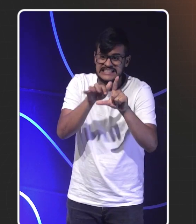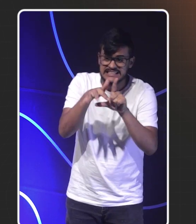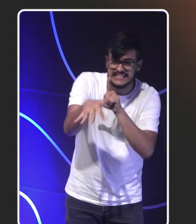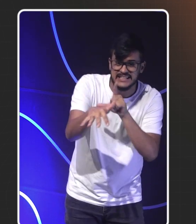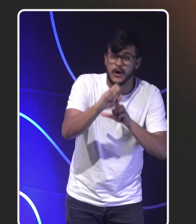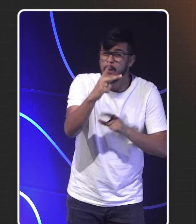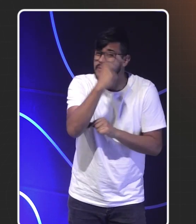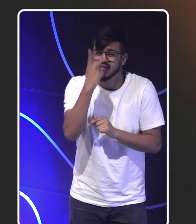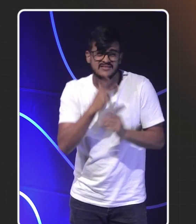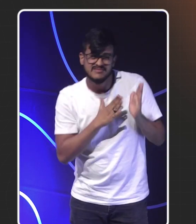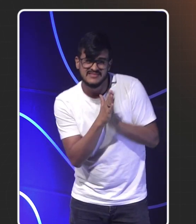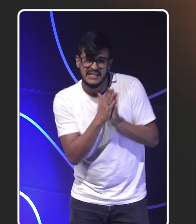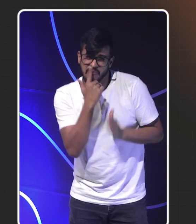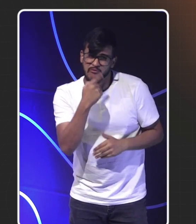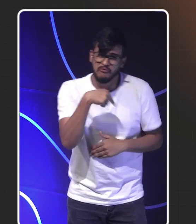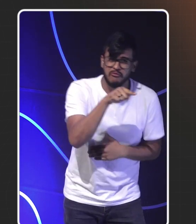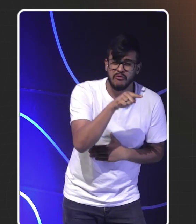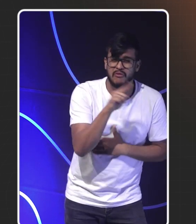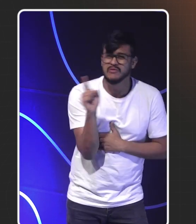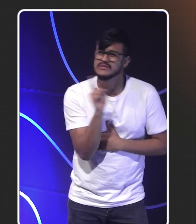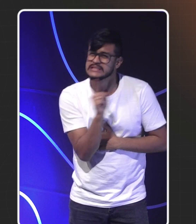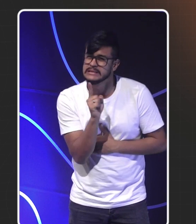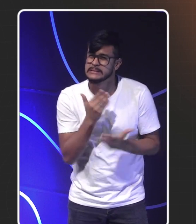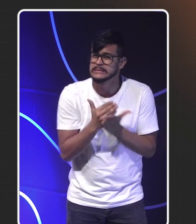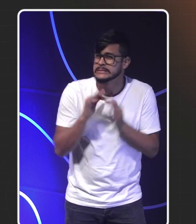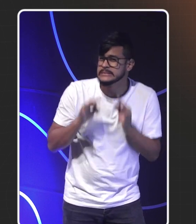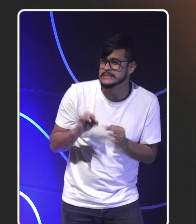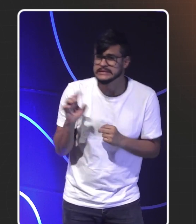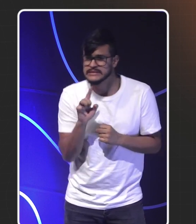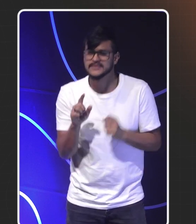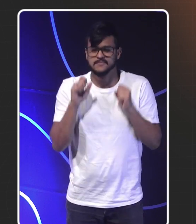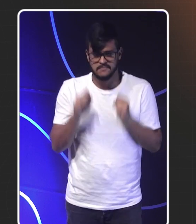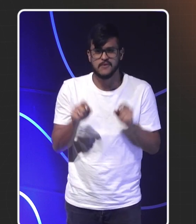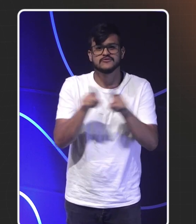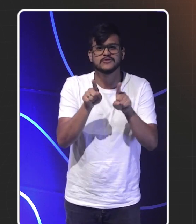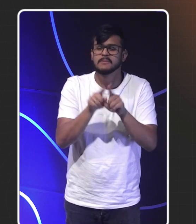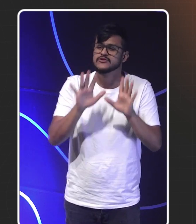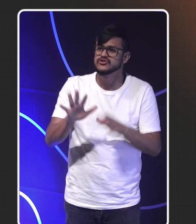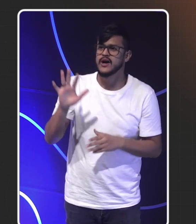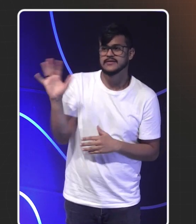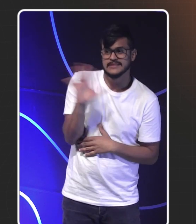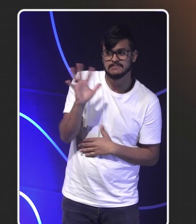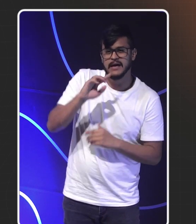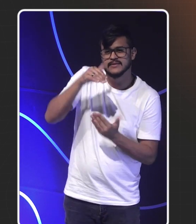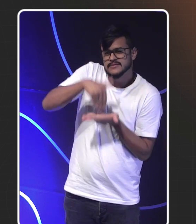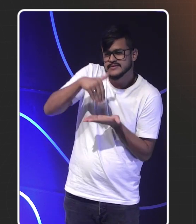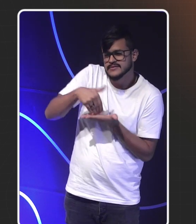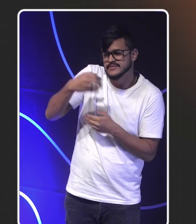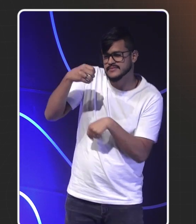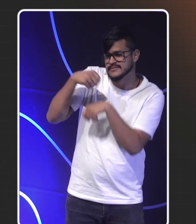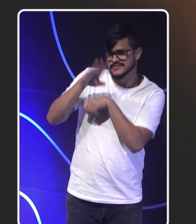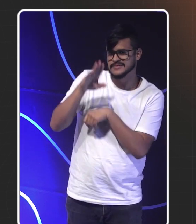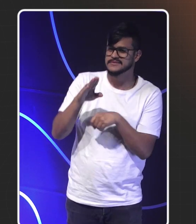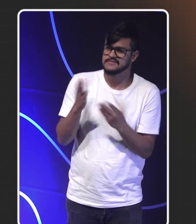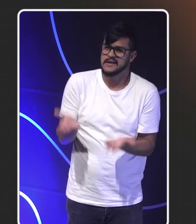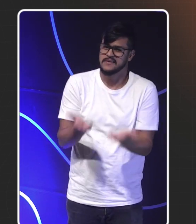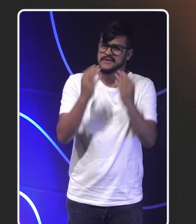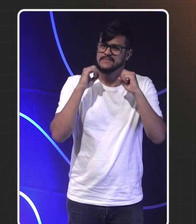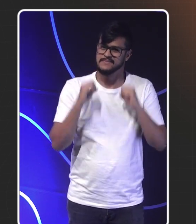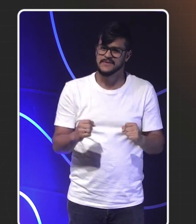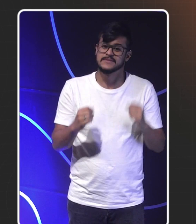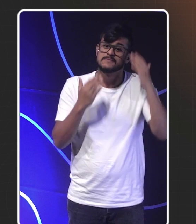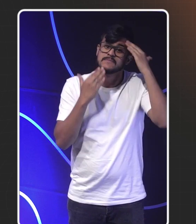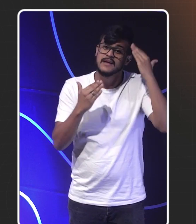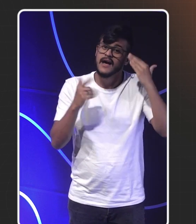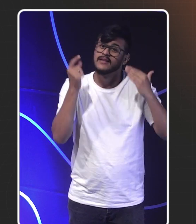Ai, será que eu vou, não vou? Será que eu começo? Então, se vocês quiserem dar aí também um tchau com algum recadinho final, fica à vontade. Obrigado para quem ficou